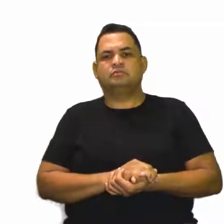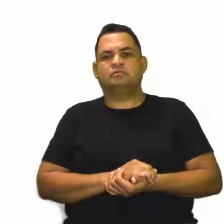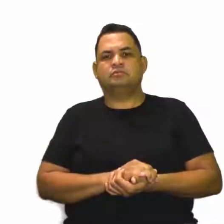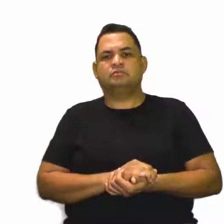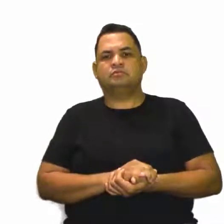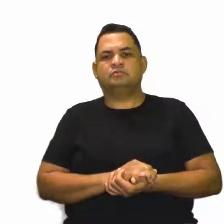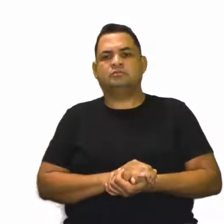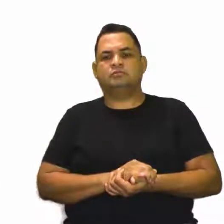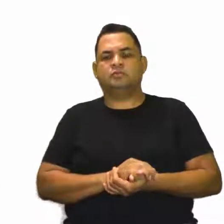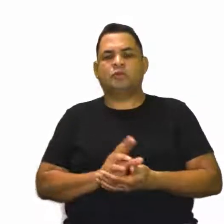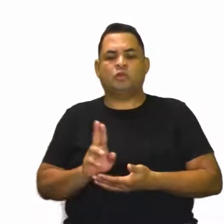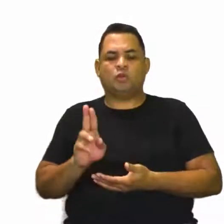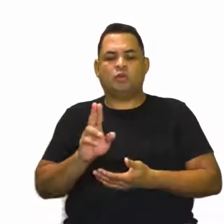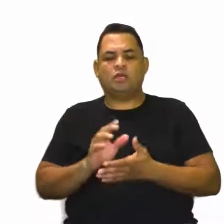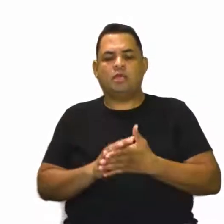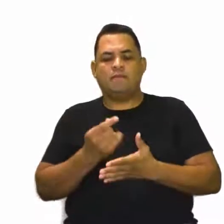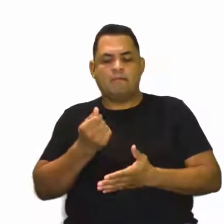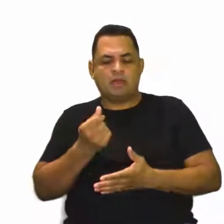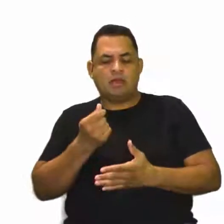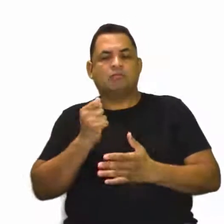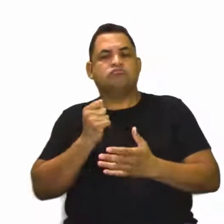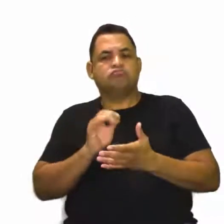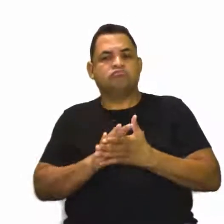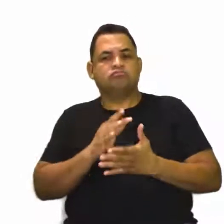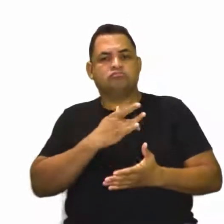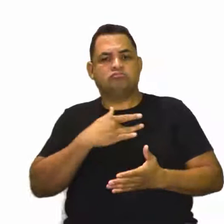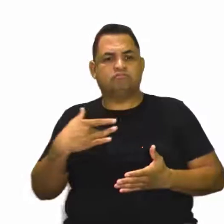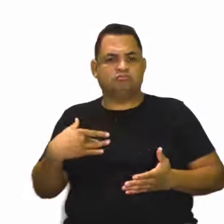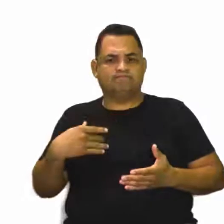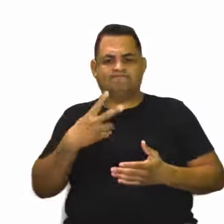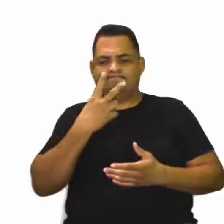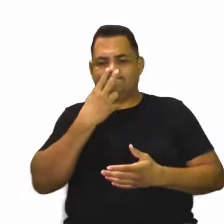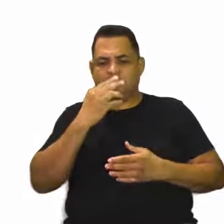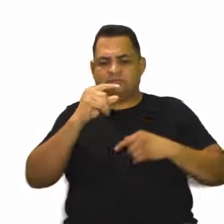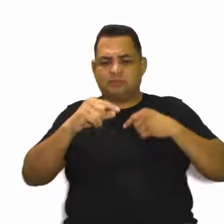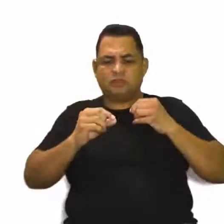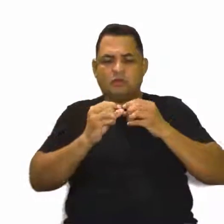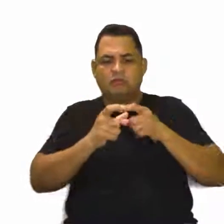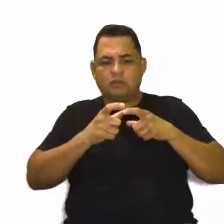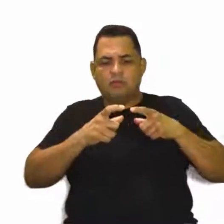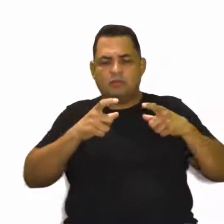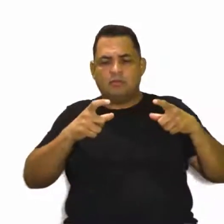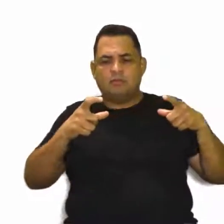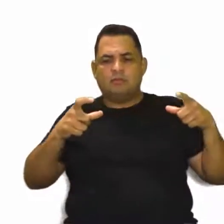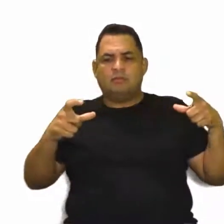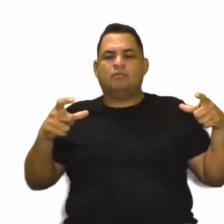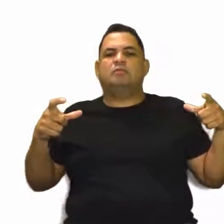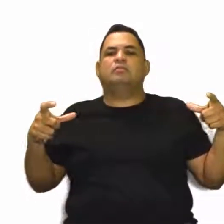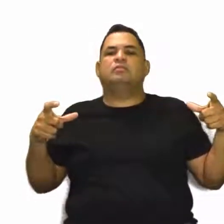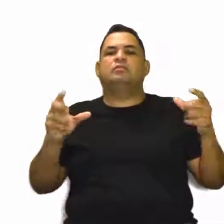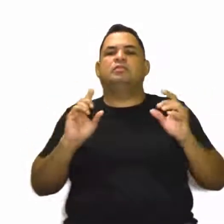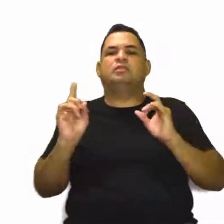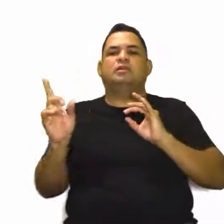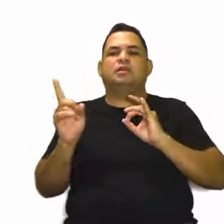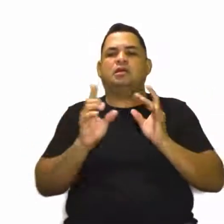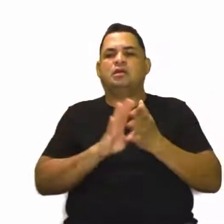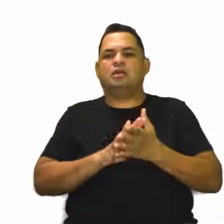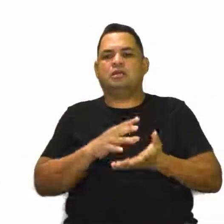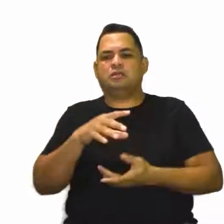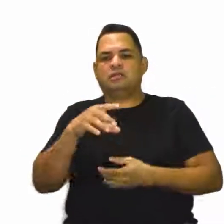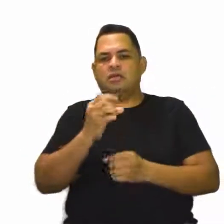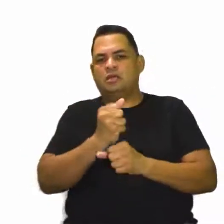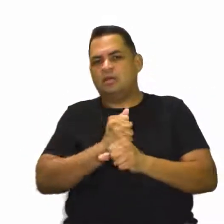o gasto com saúde é um gasto que parece uma bola de neve, né? Ele vai se intensificando a cada ano após